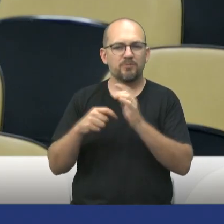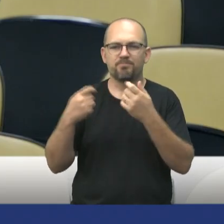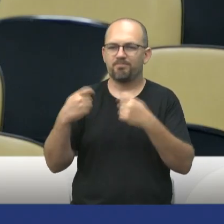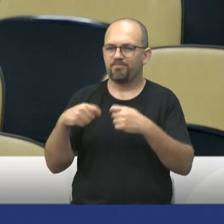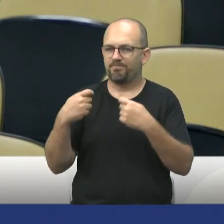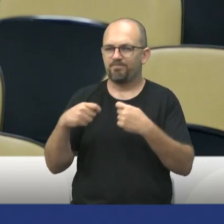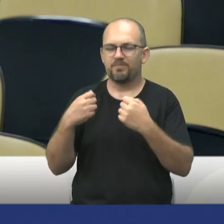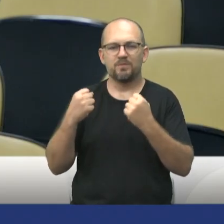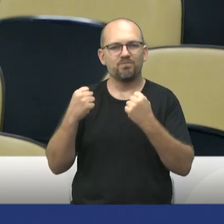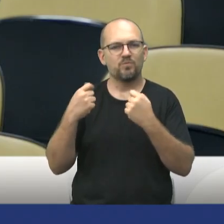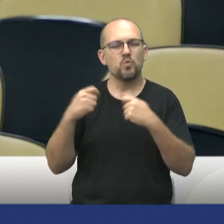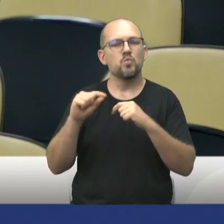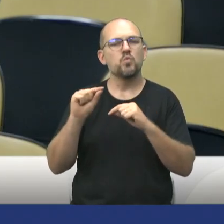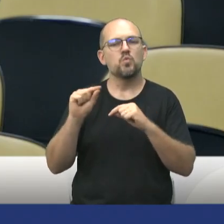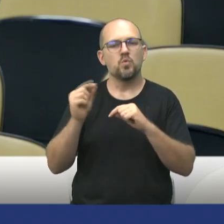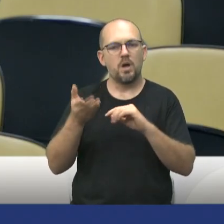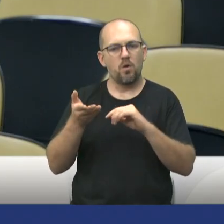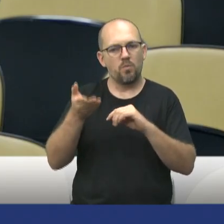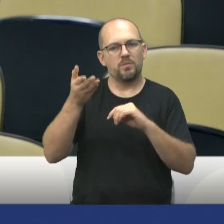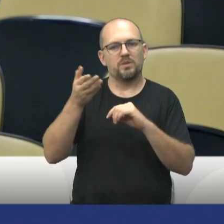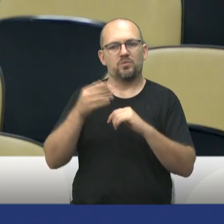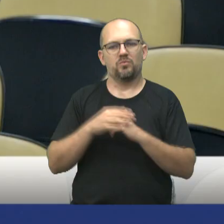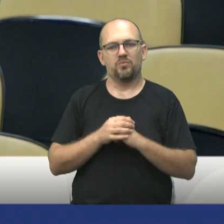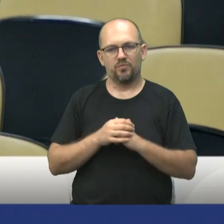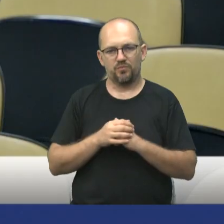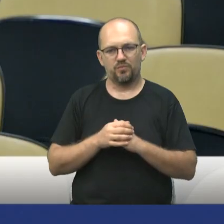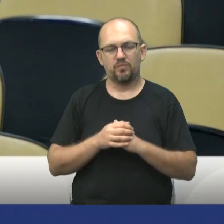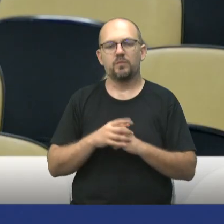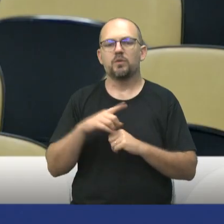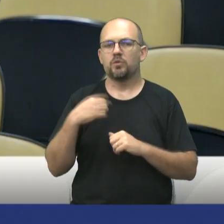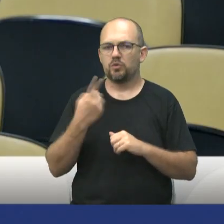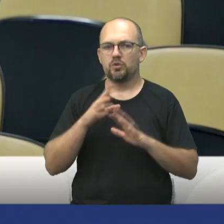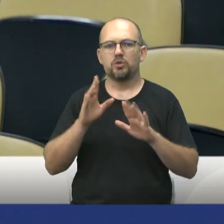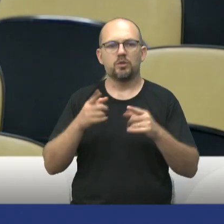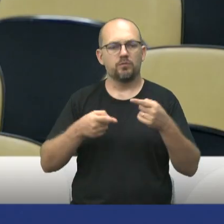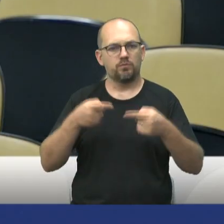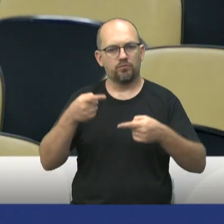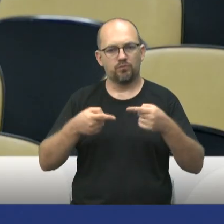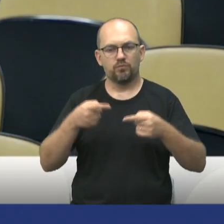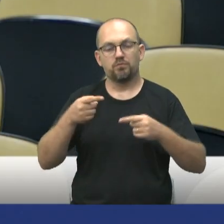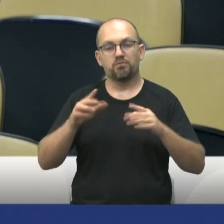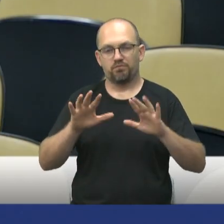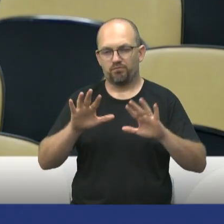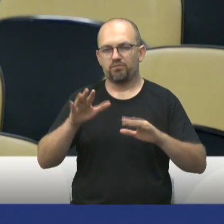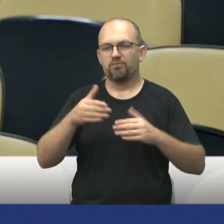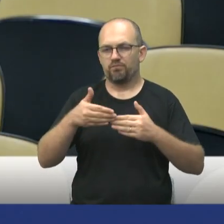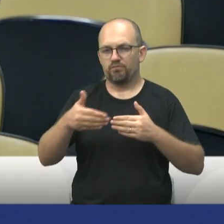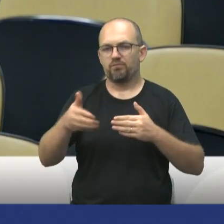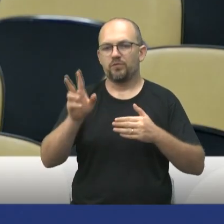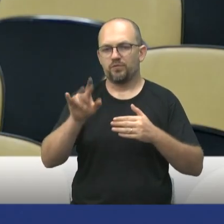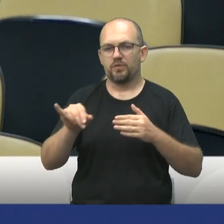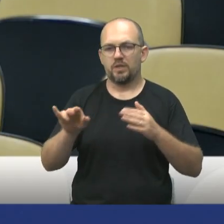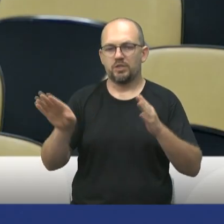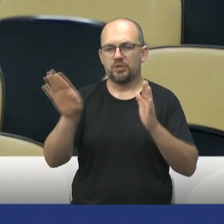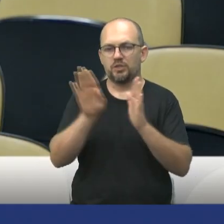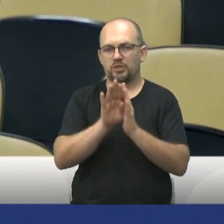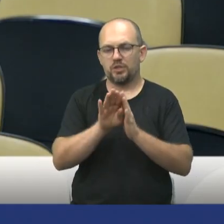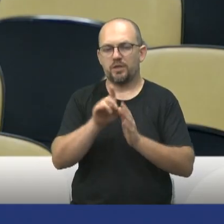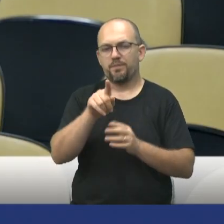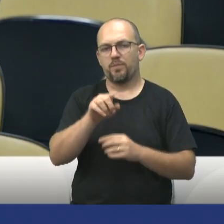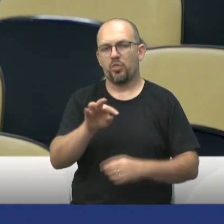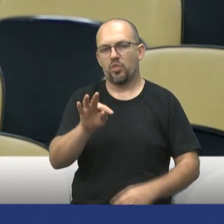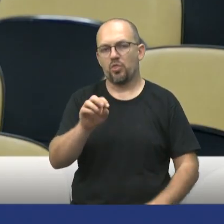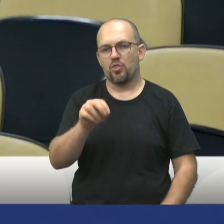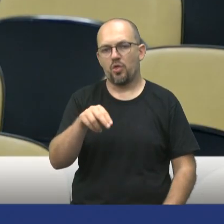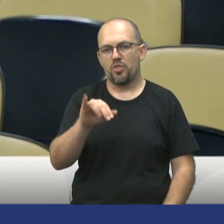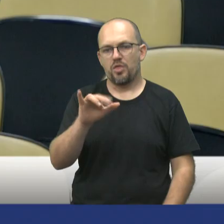aumento, tá? Então nós discutimos e provavelmente vai chegar até ao Toninho e